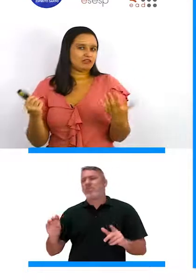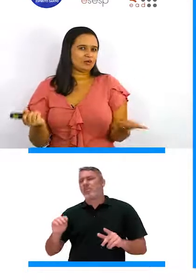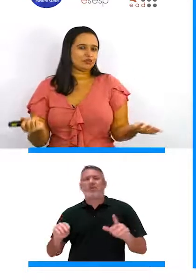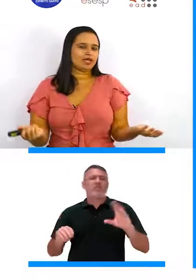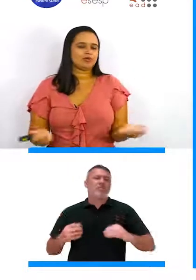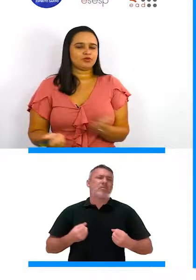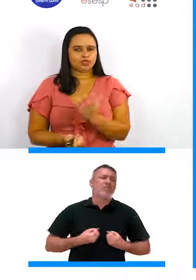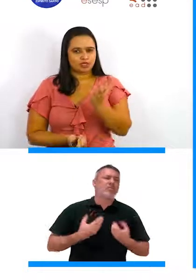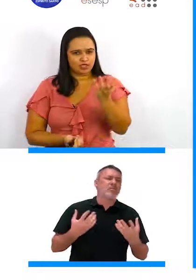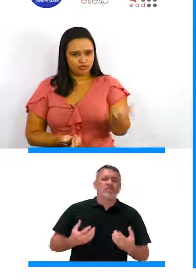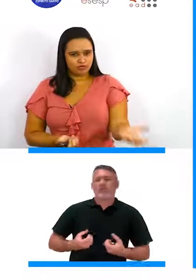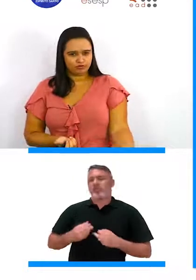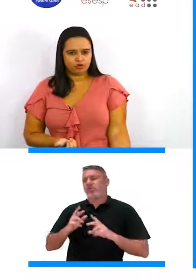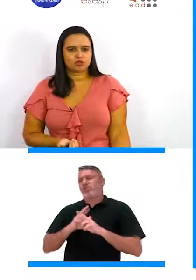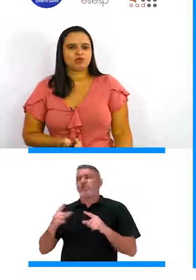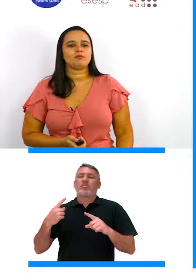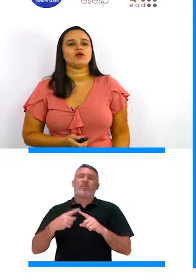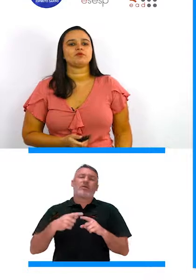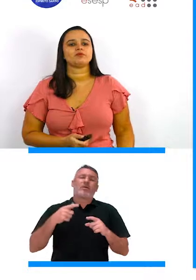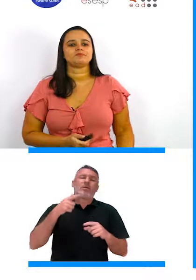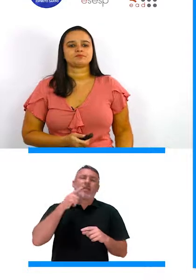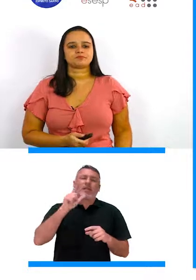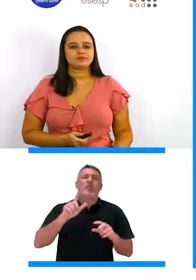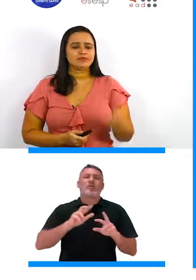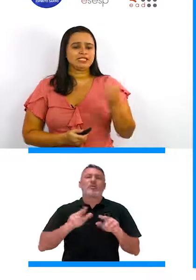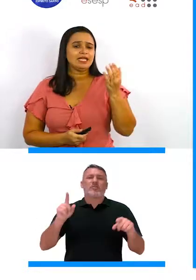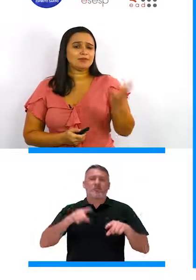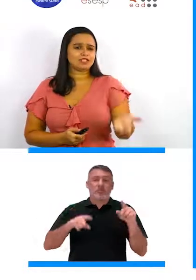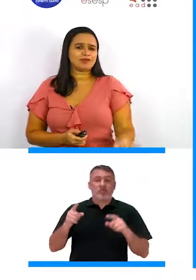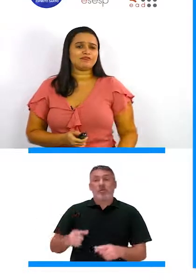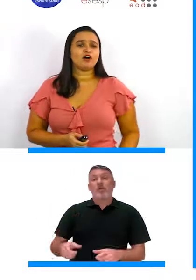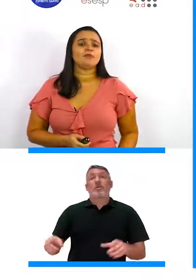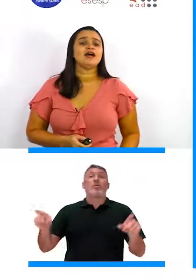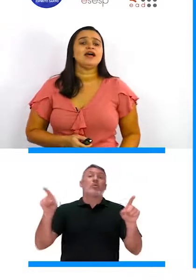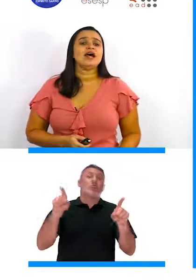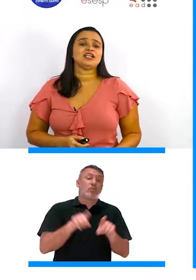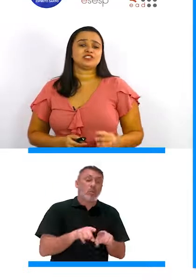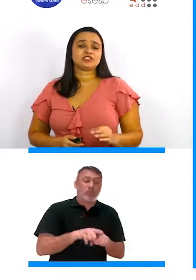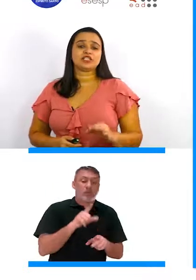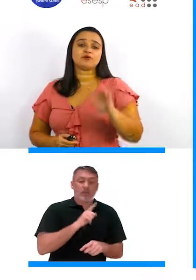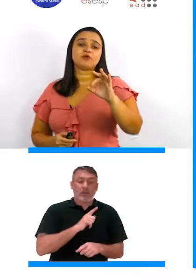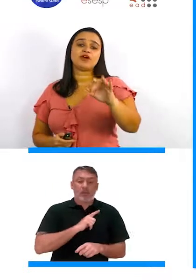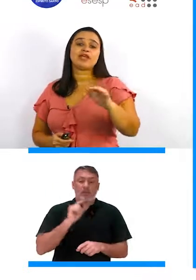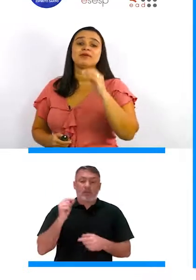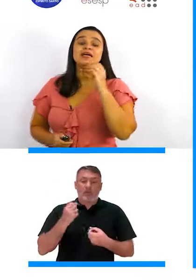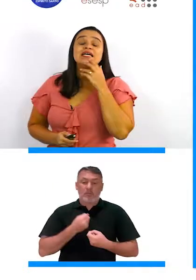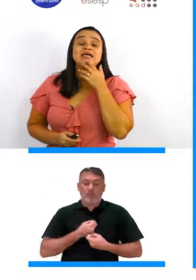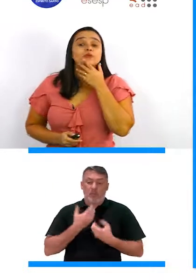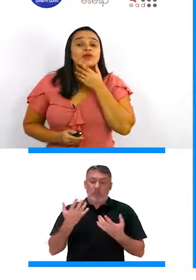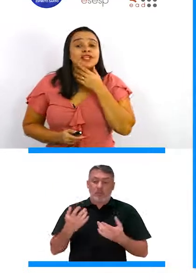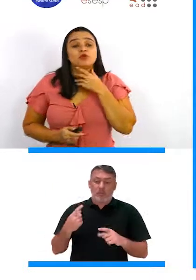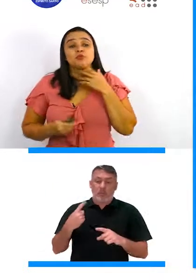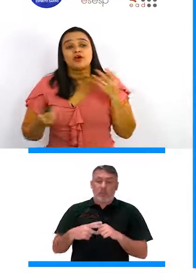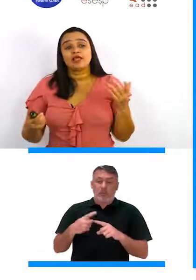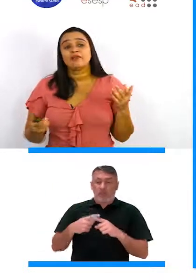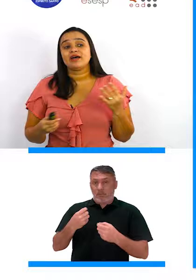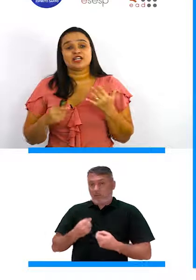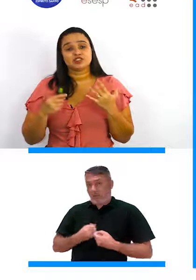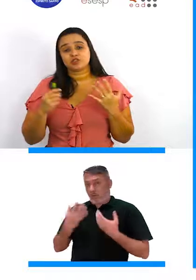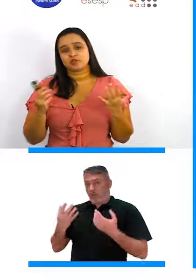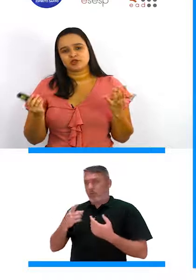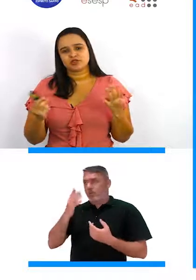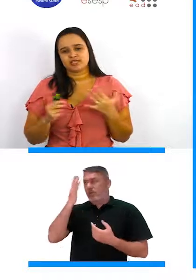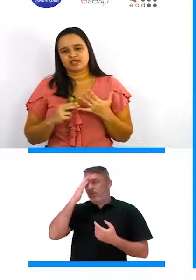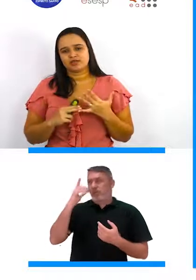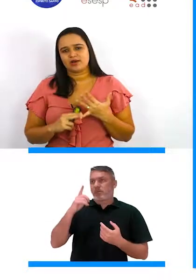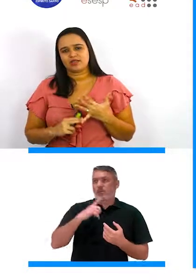linguagem vai mudar, por isso a língua funciona como uma roupa. Da mesma forma, a gente tem um poema, porque no poema a